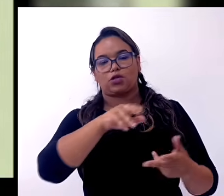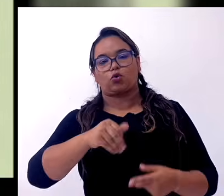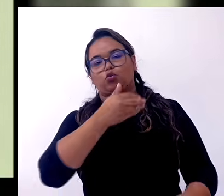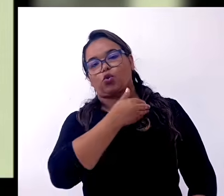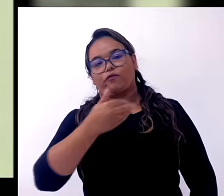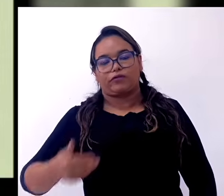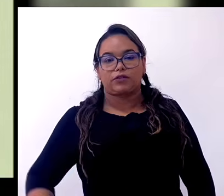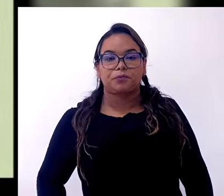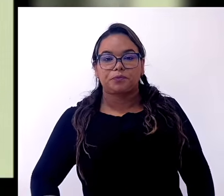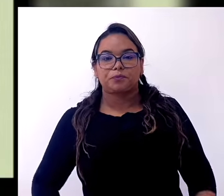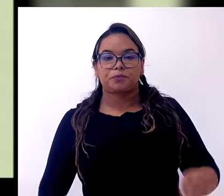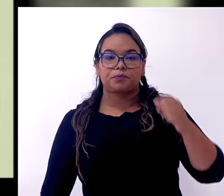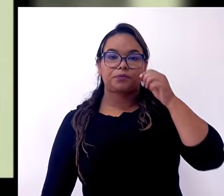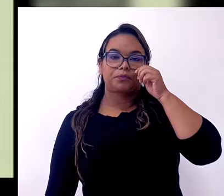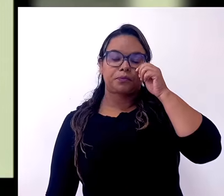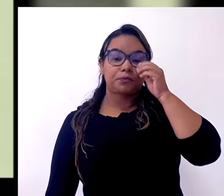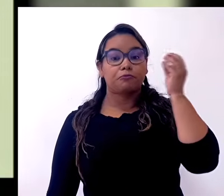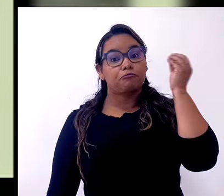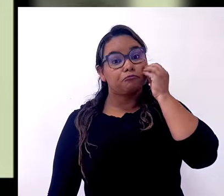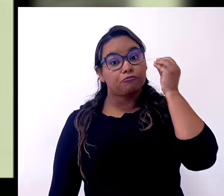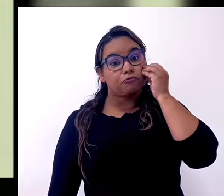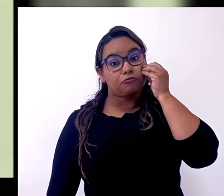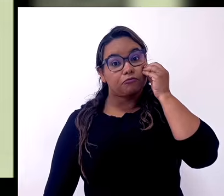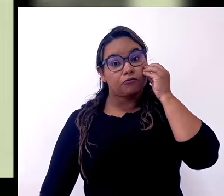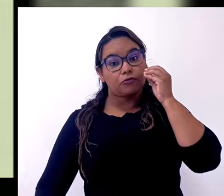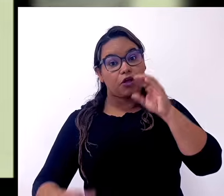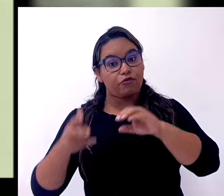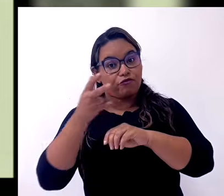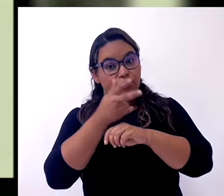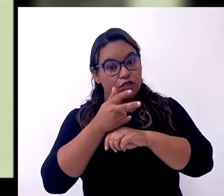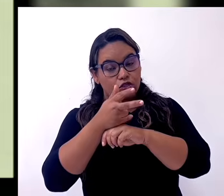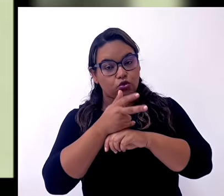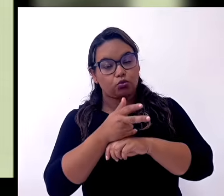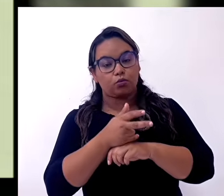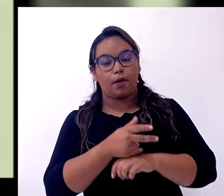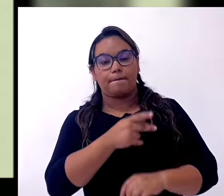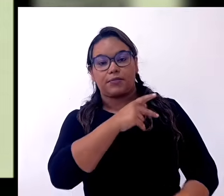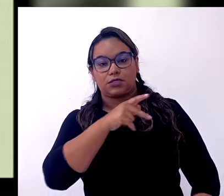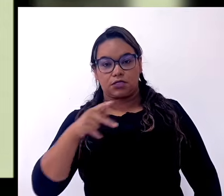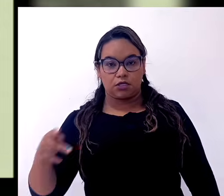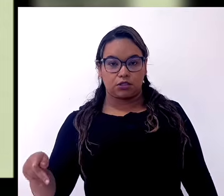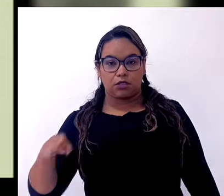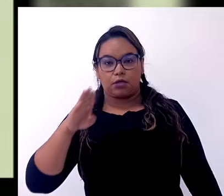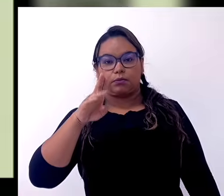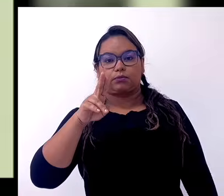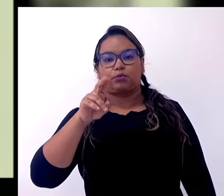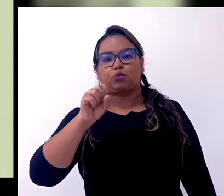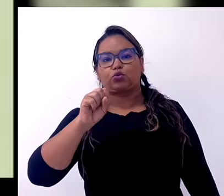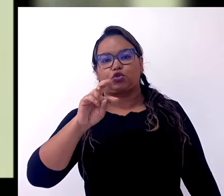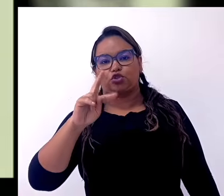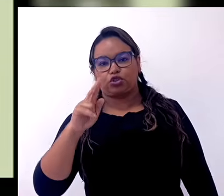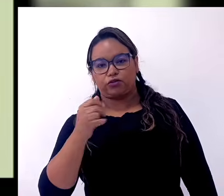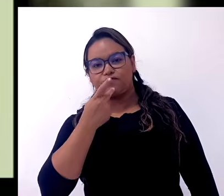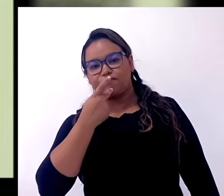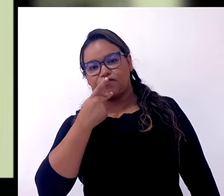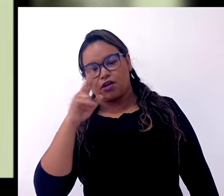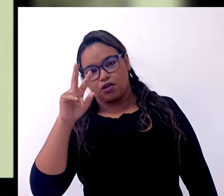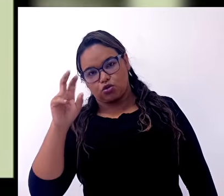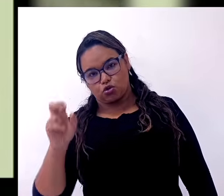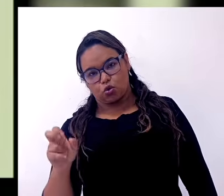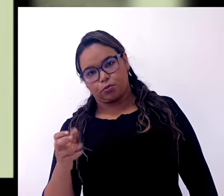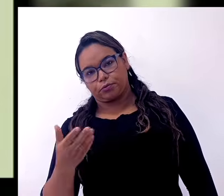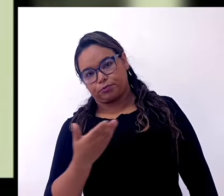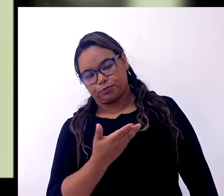estão desarmando a bomba neste exato momento enquanto nós falamos. E eu entendo que tanto a segunda quanto a terceira bombas, se vocês